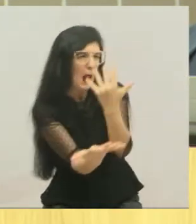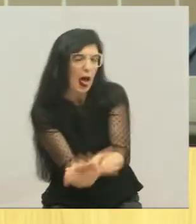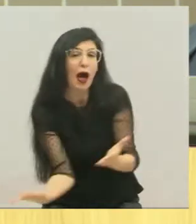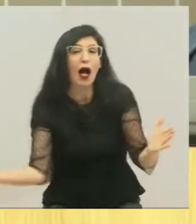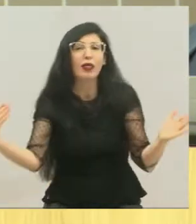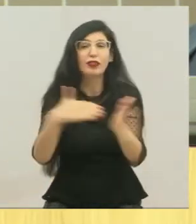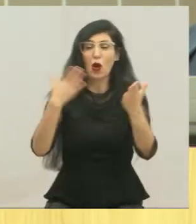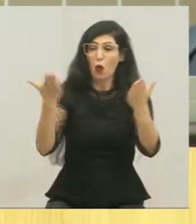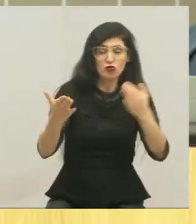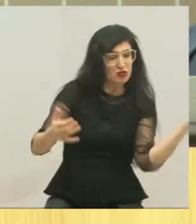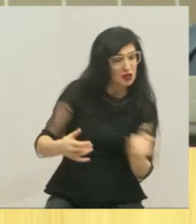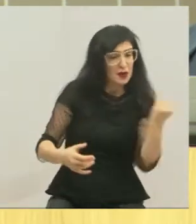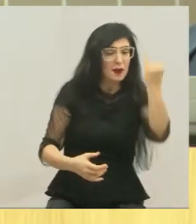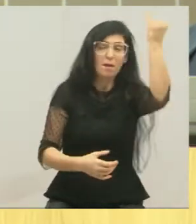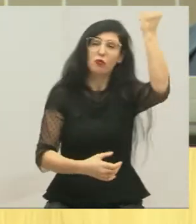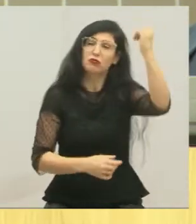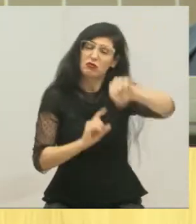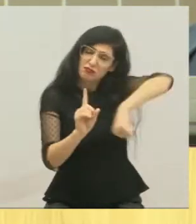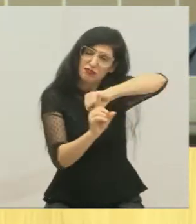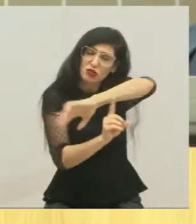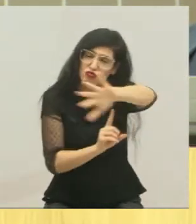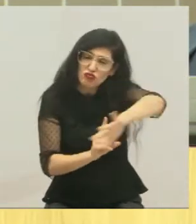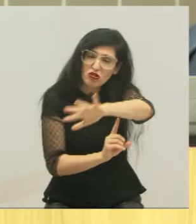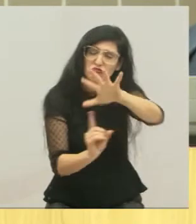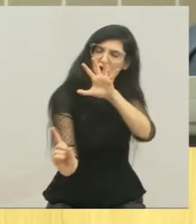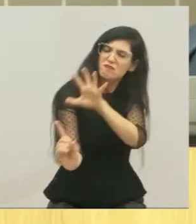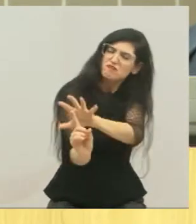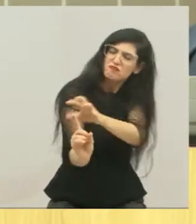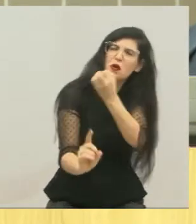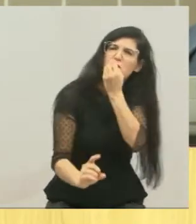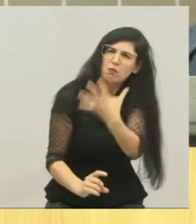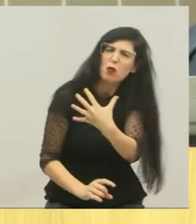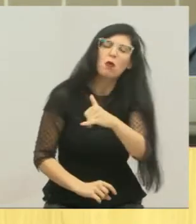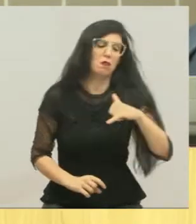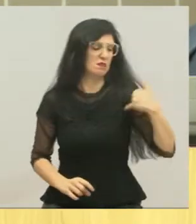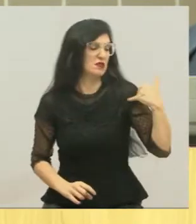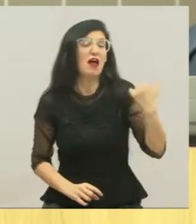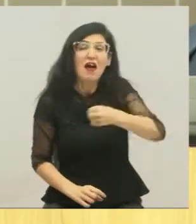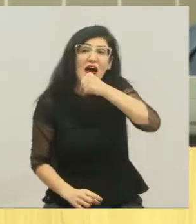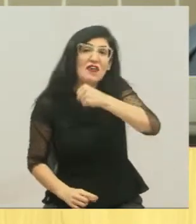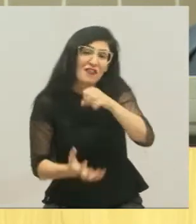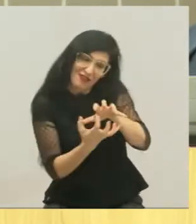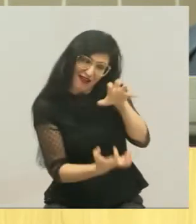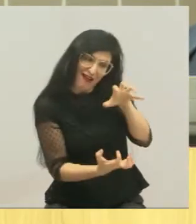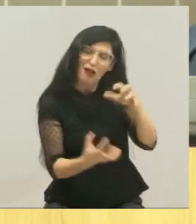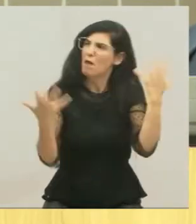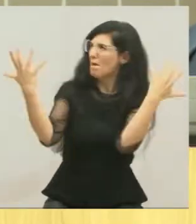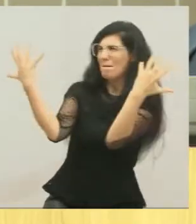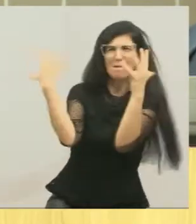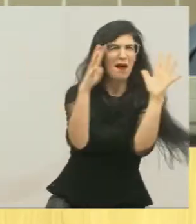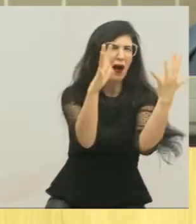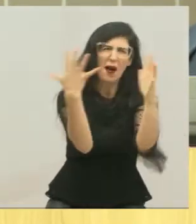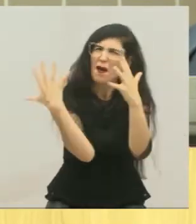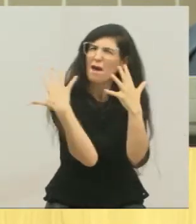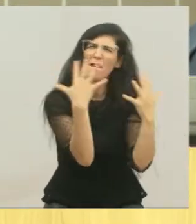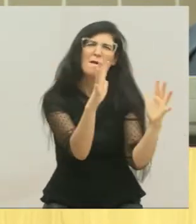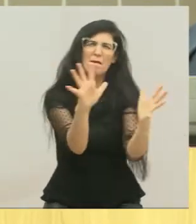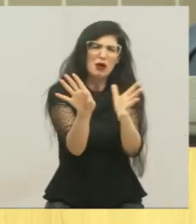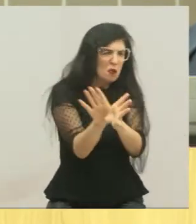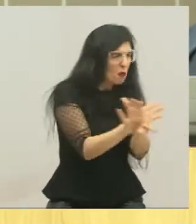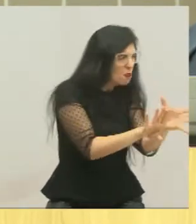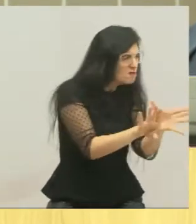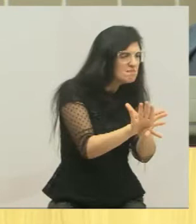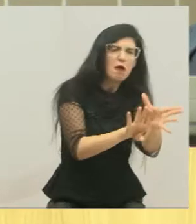no desenvolvimento da cidade. Feito esse registro, respeitosamente requeremos que sejam adotadas as